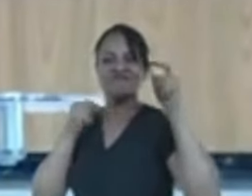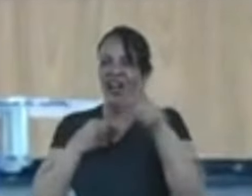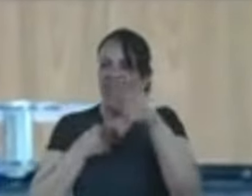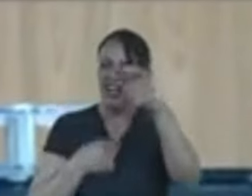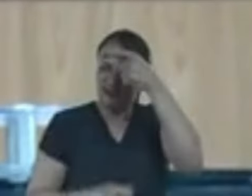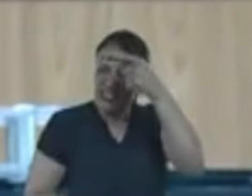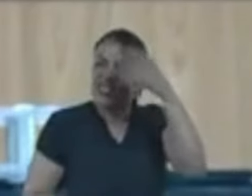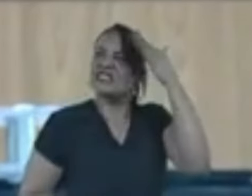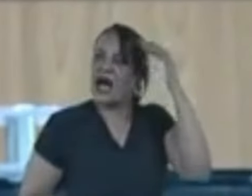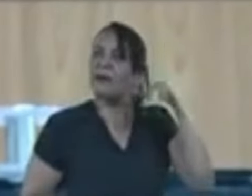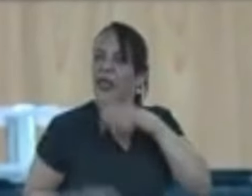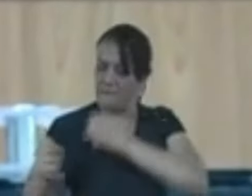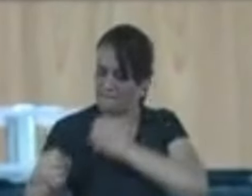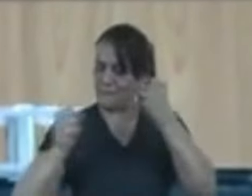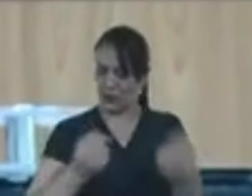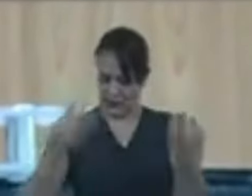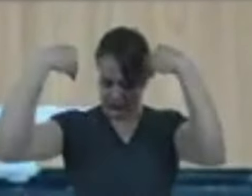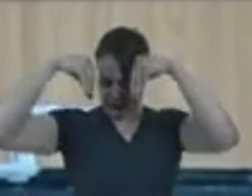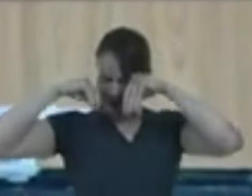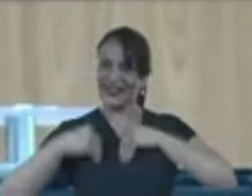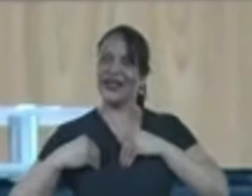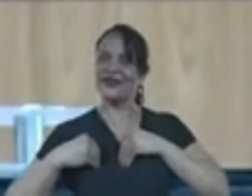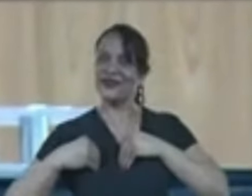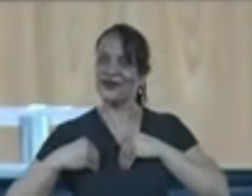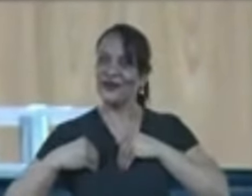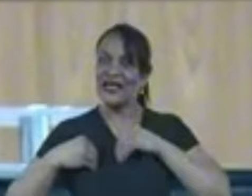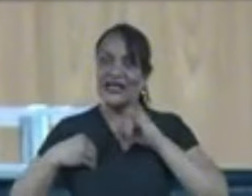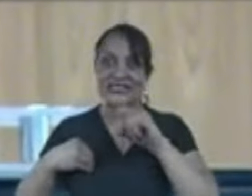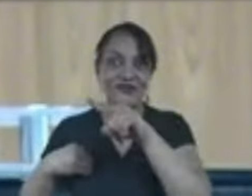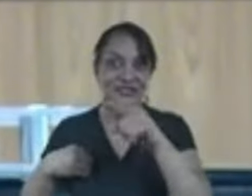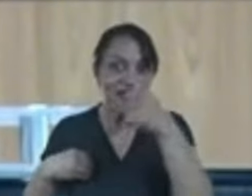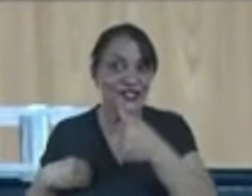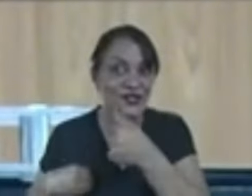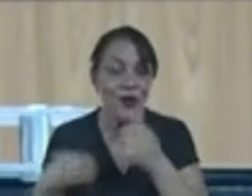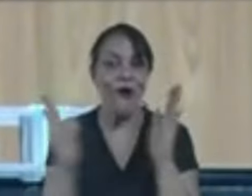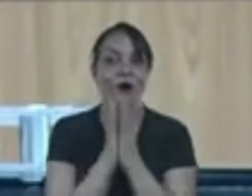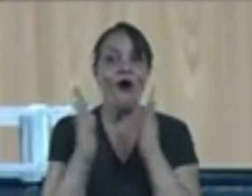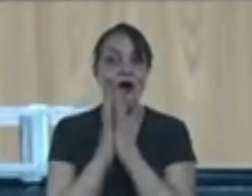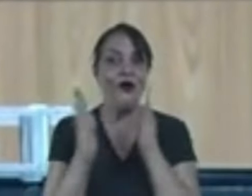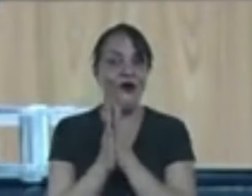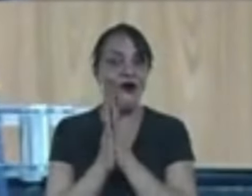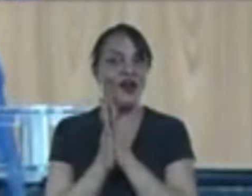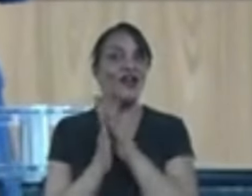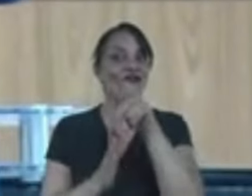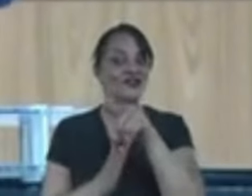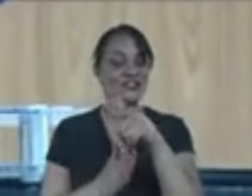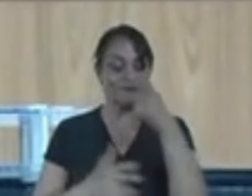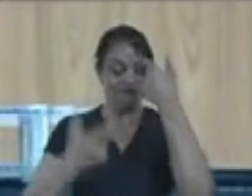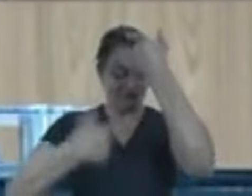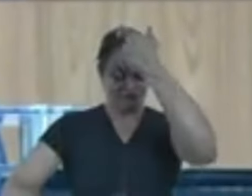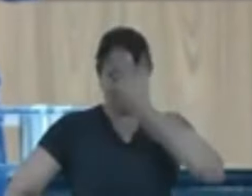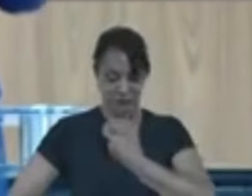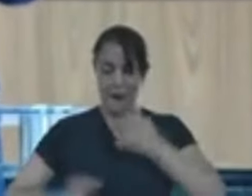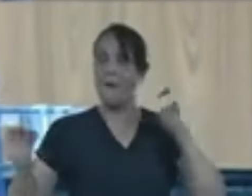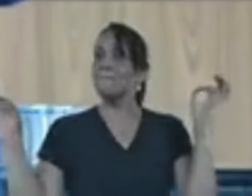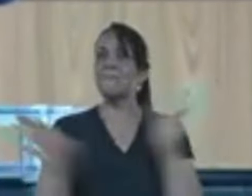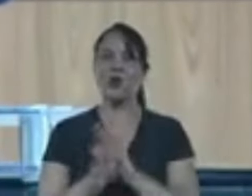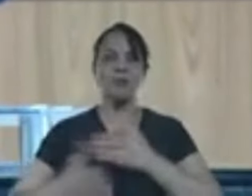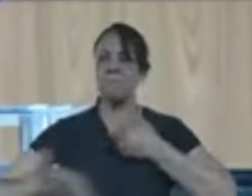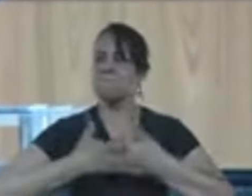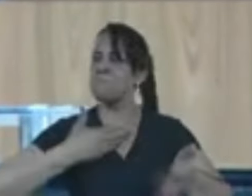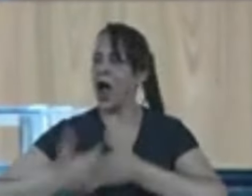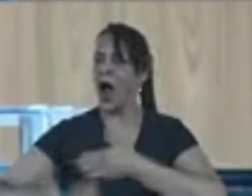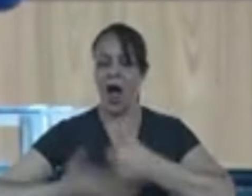há poder em você. Quando você jejua, quando você ora, você se torna uma pessoa preparada para qualquer